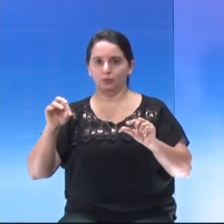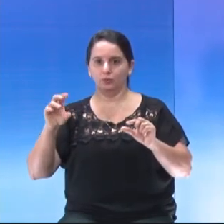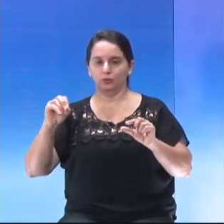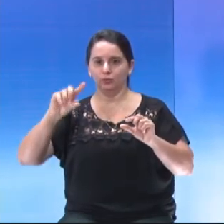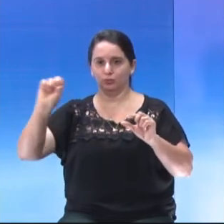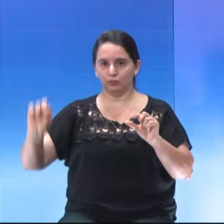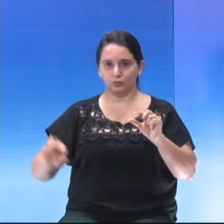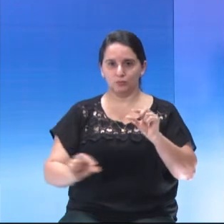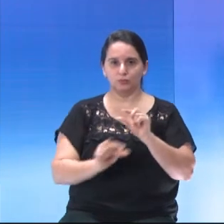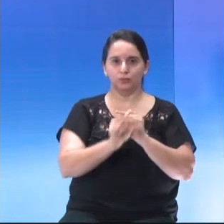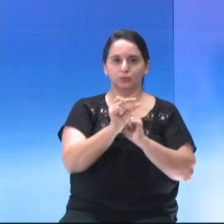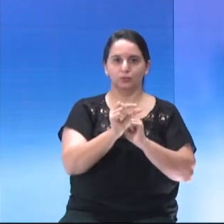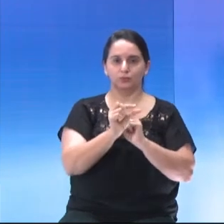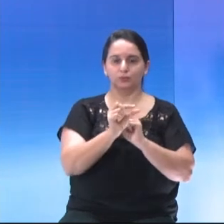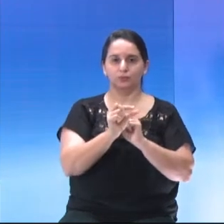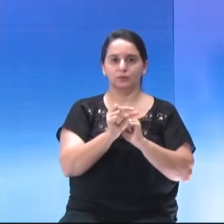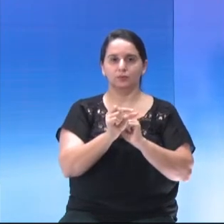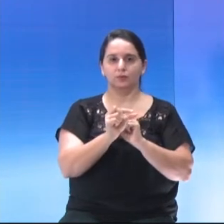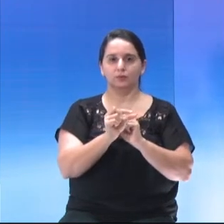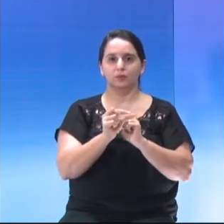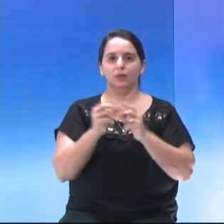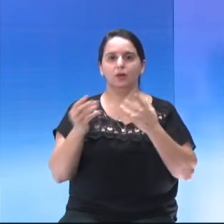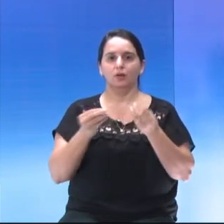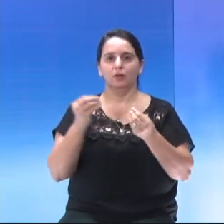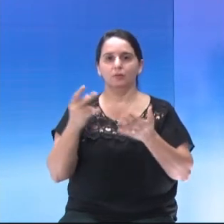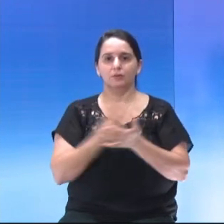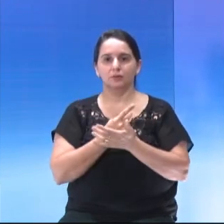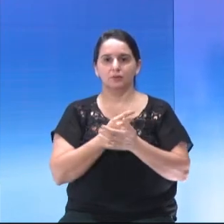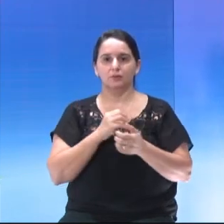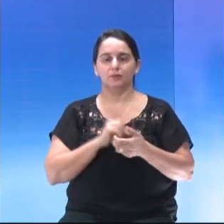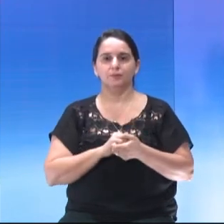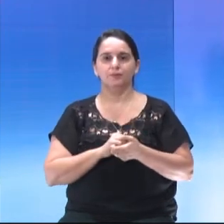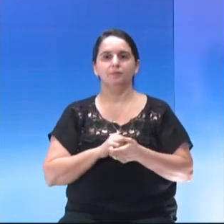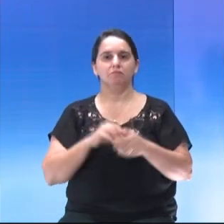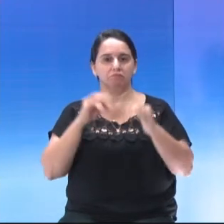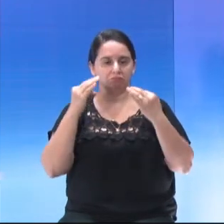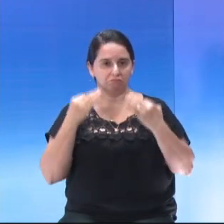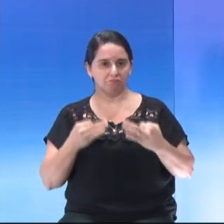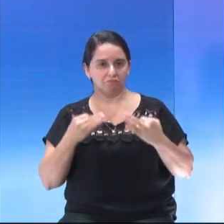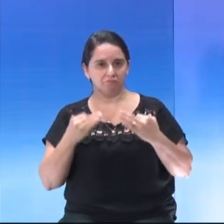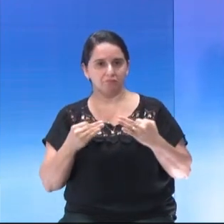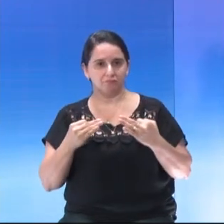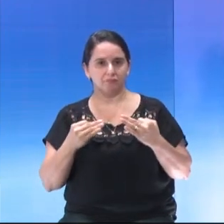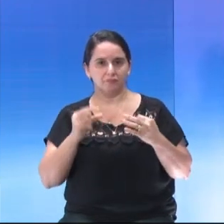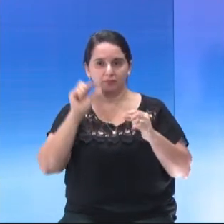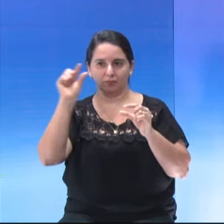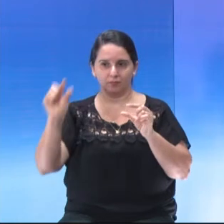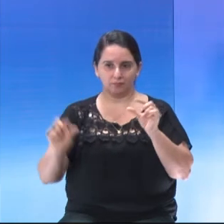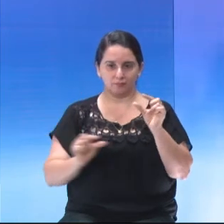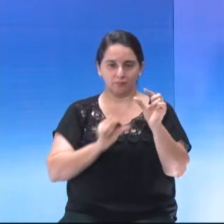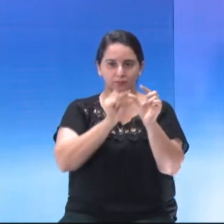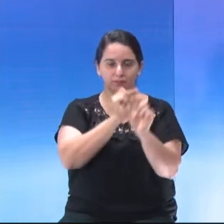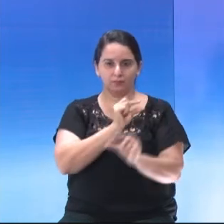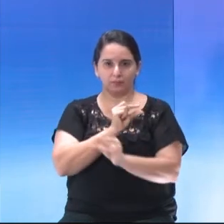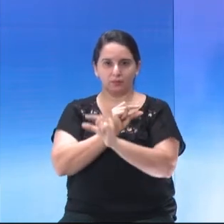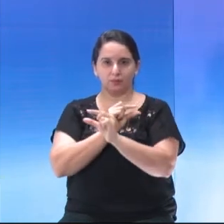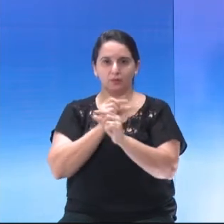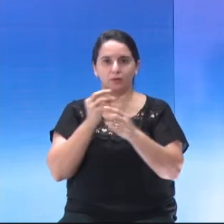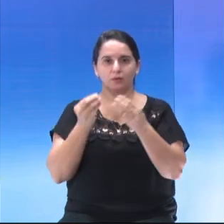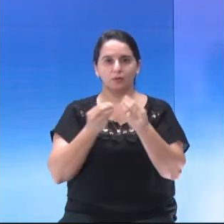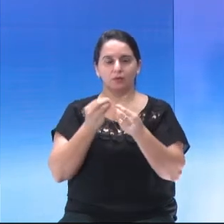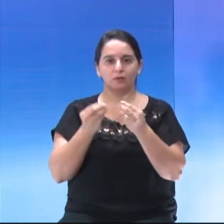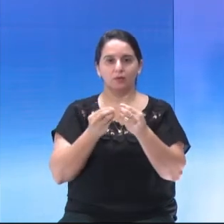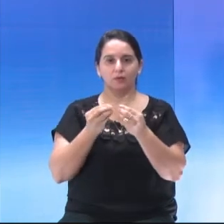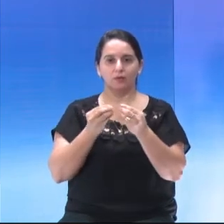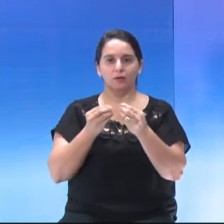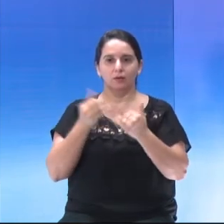vai para o lado dos reagentes. Vamos fazer isso. Ok. Feito isso, o que acontece? Se eu inverto a